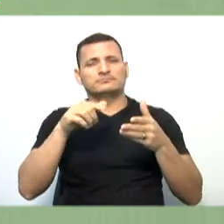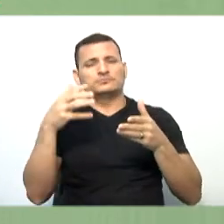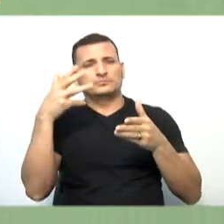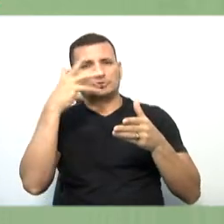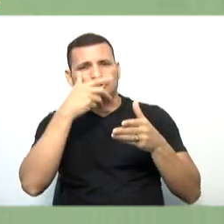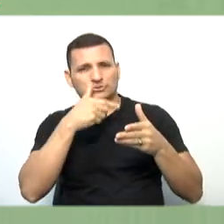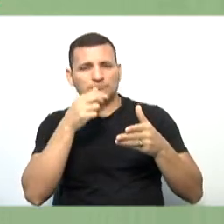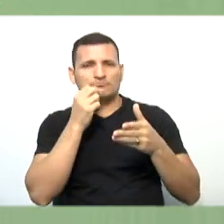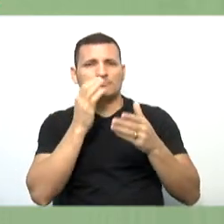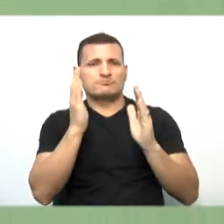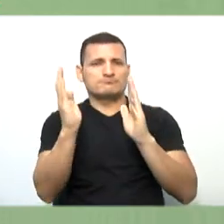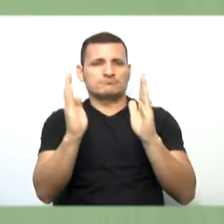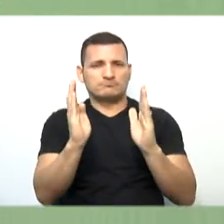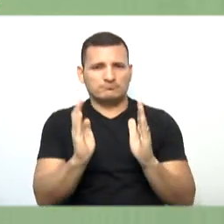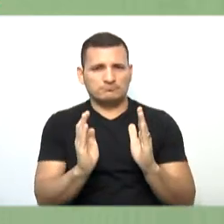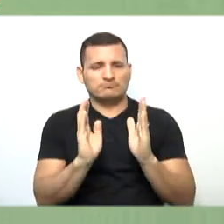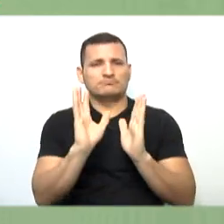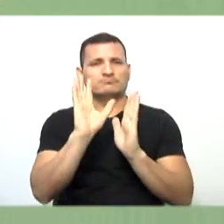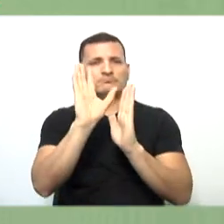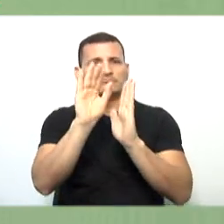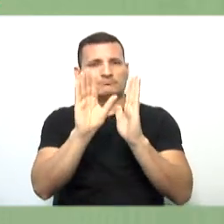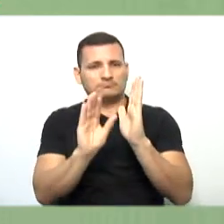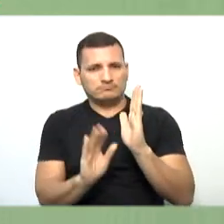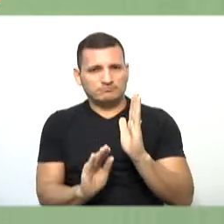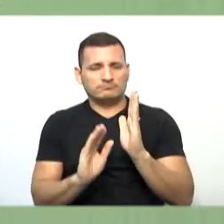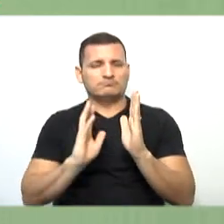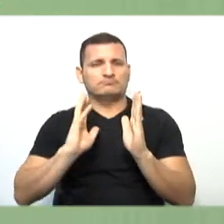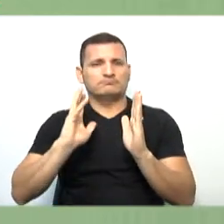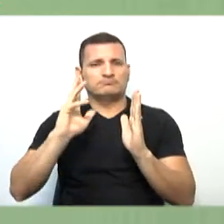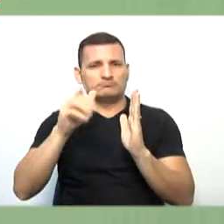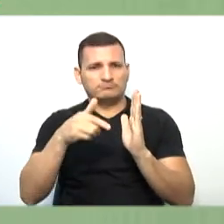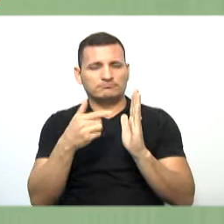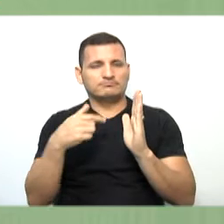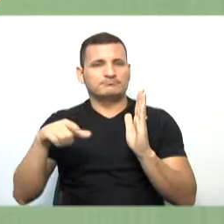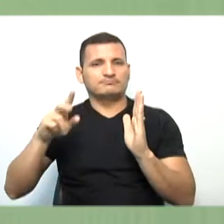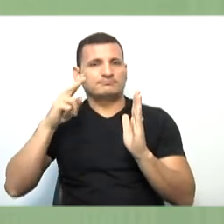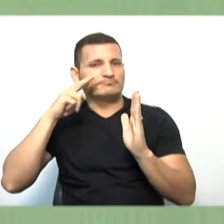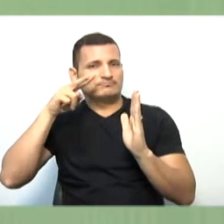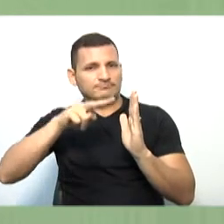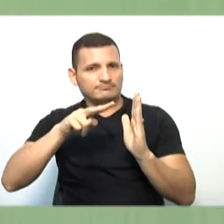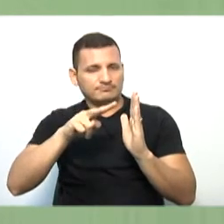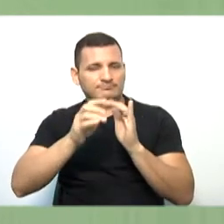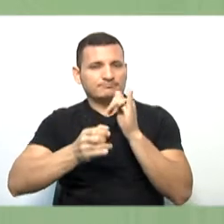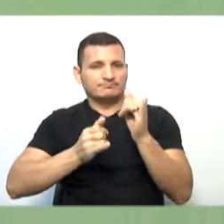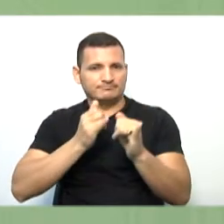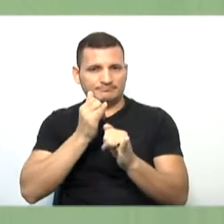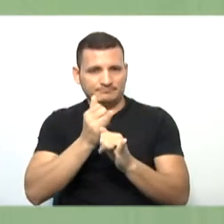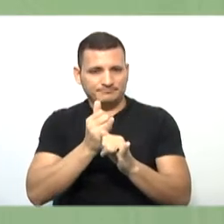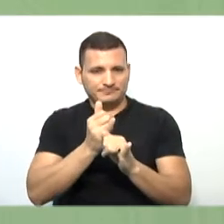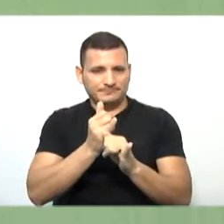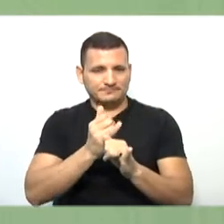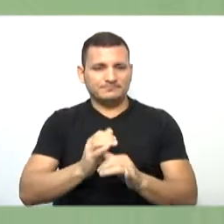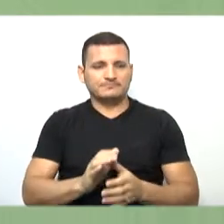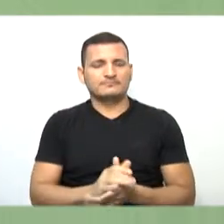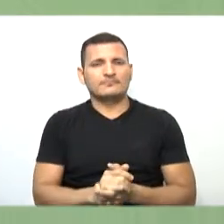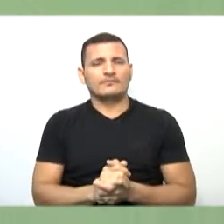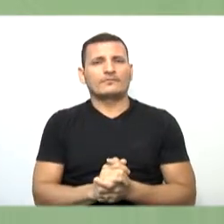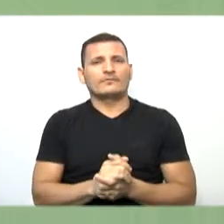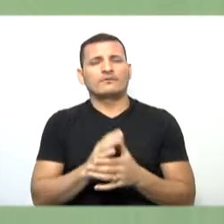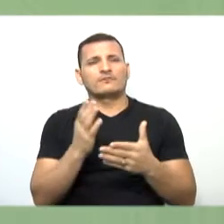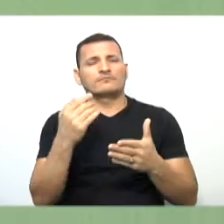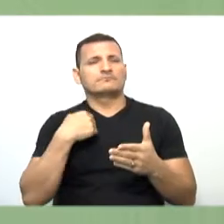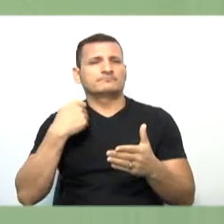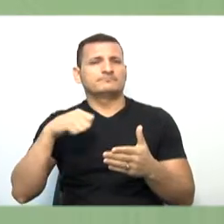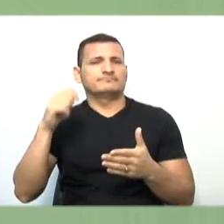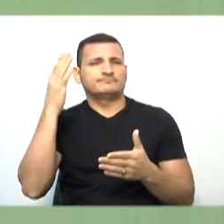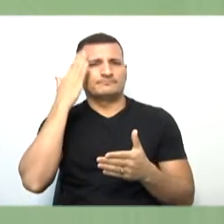bem formatado, com os conteúdos, enfim, tudo que a gente vê na internet por aí. Tá bom? E o que é que eu preciso saber